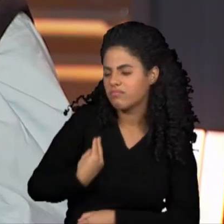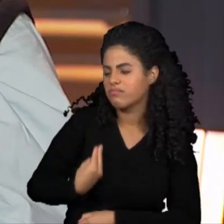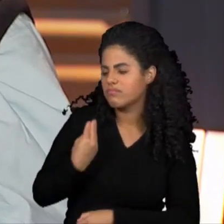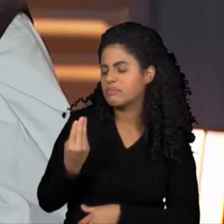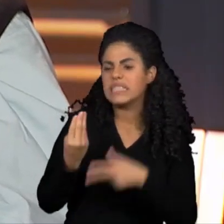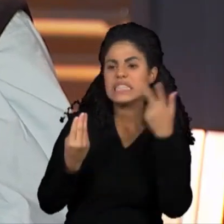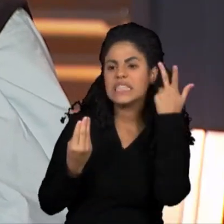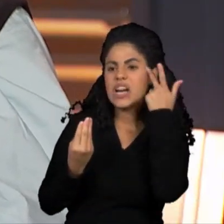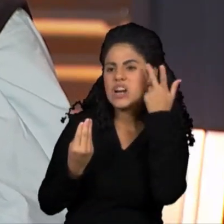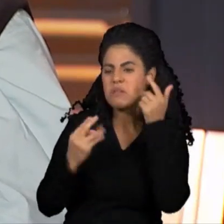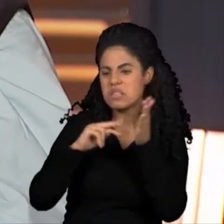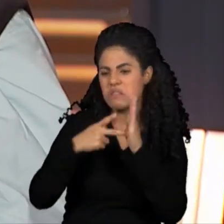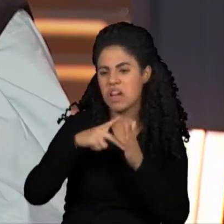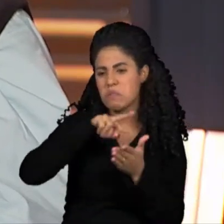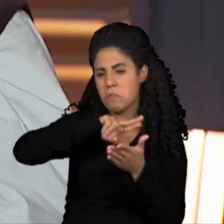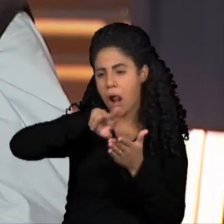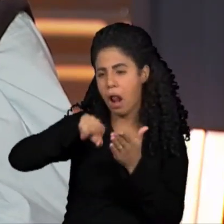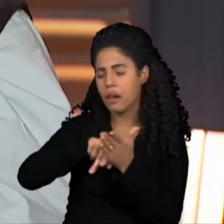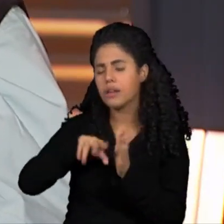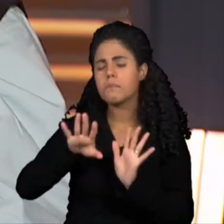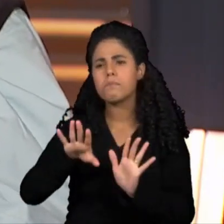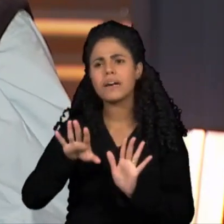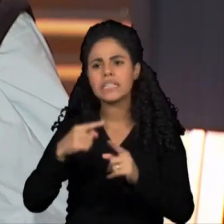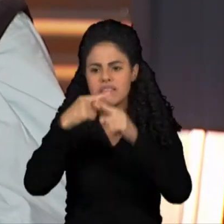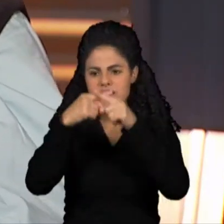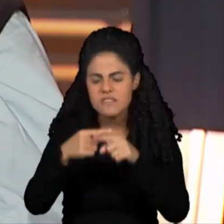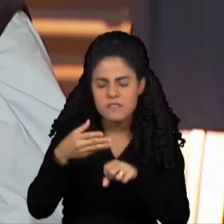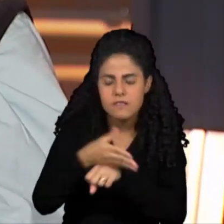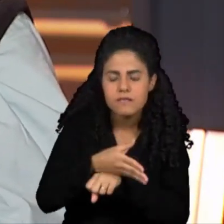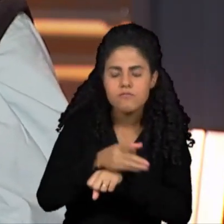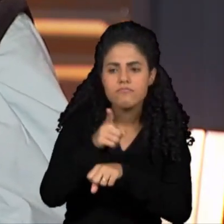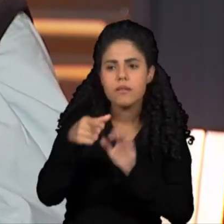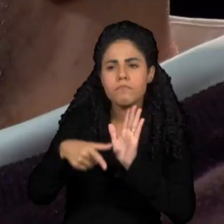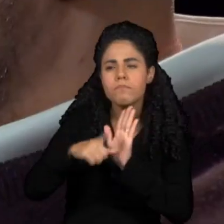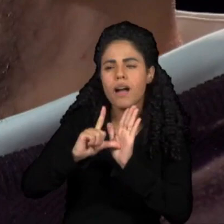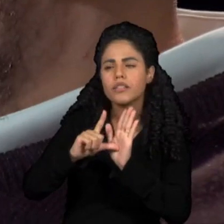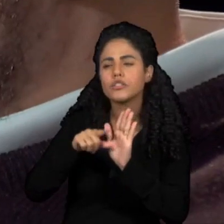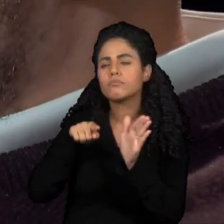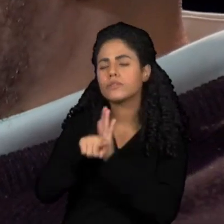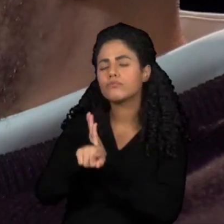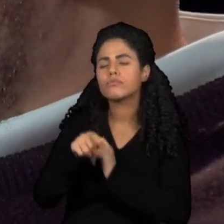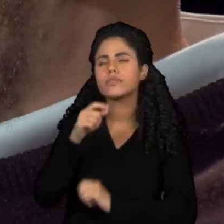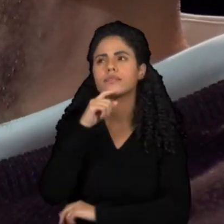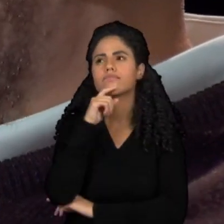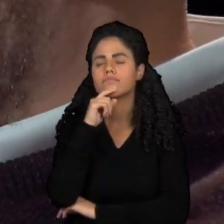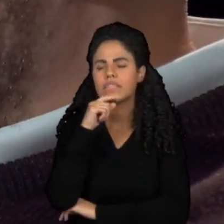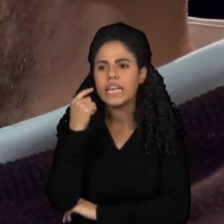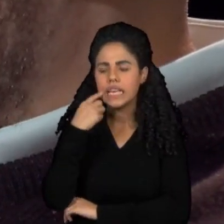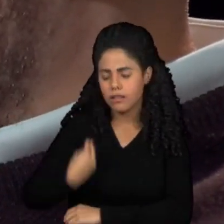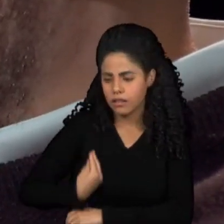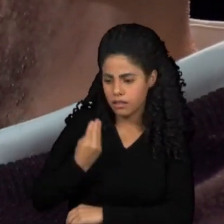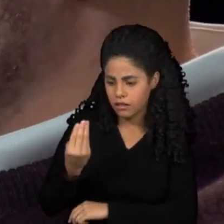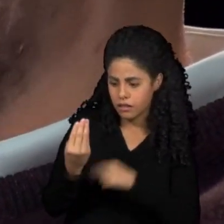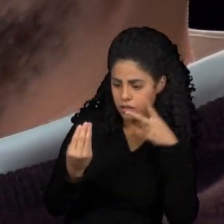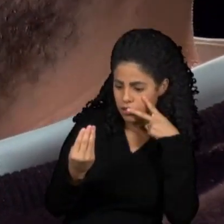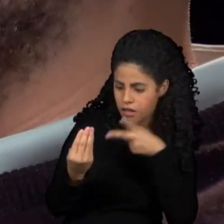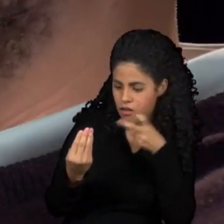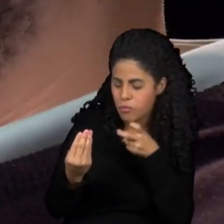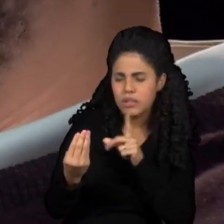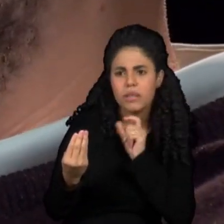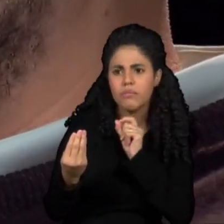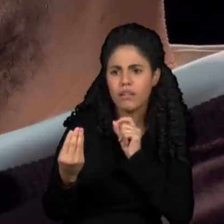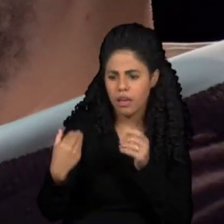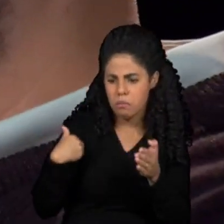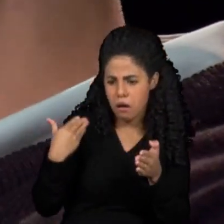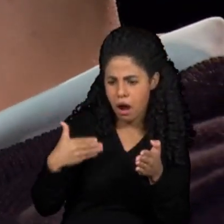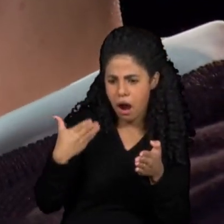propósito significado e levando competitivo a perguntas representantes em e eu vejo que a vida para muitos